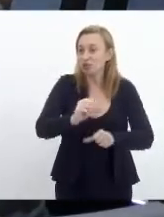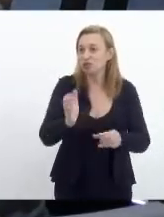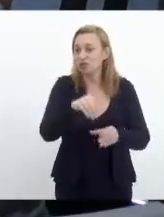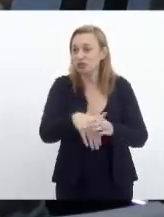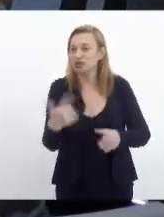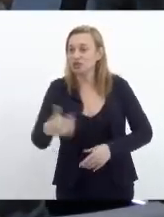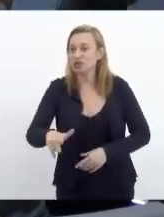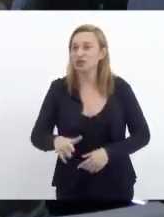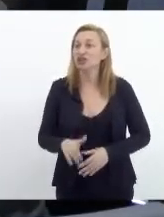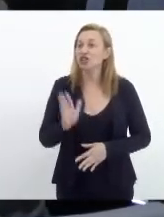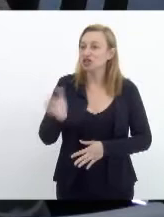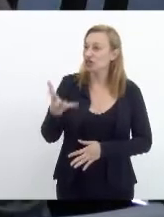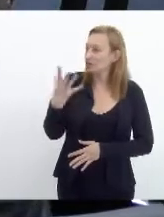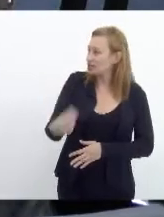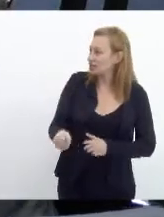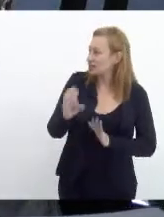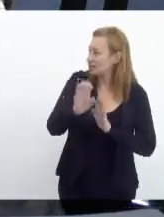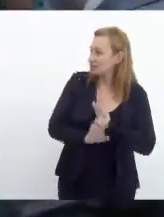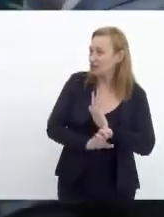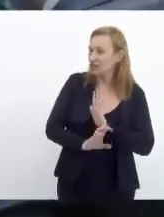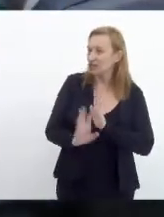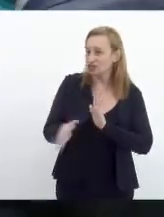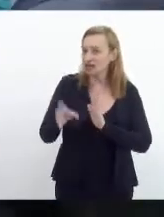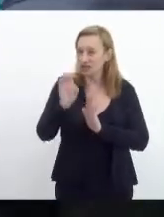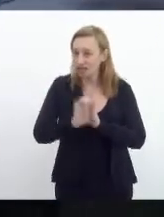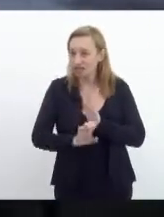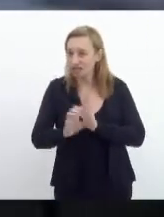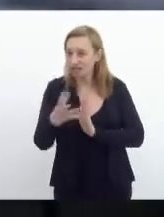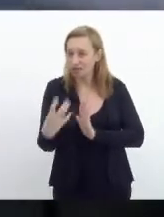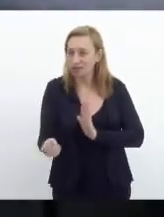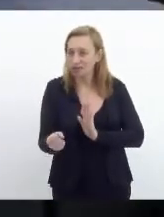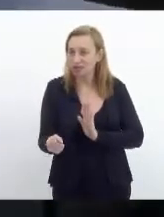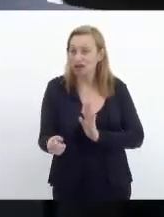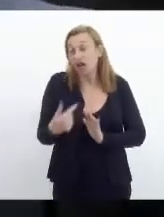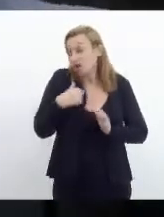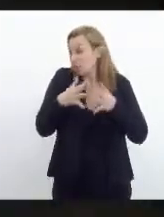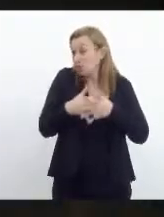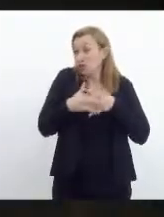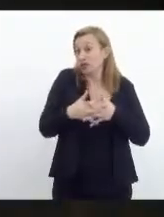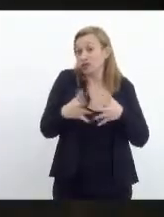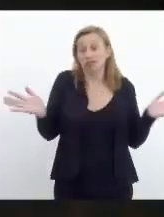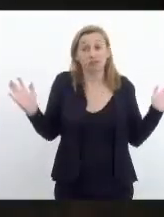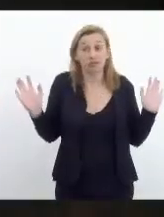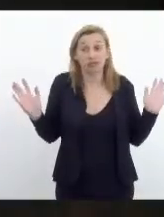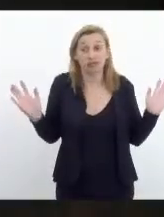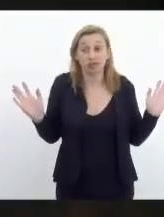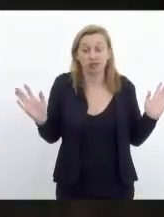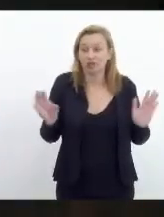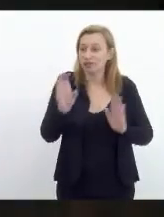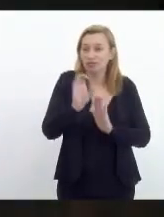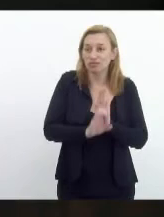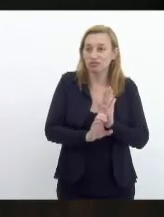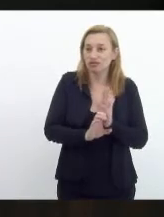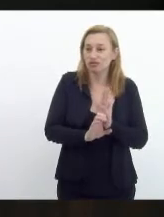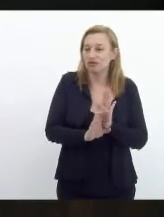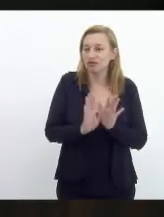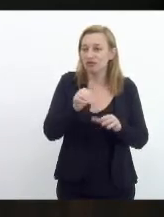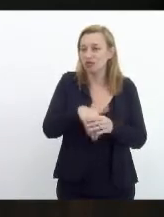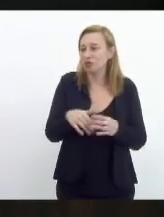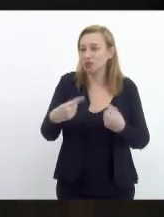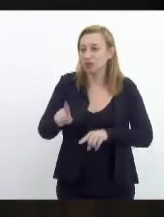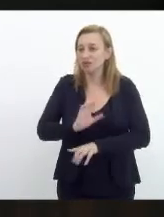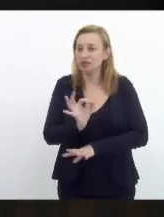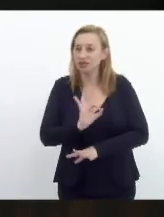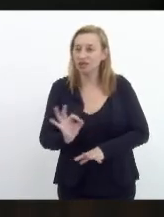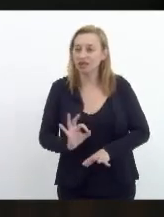Já foi acatada a emenda do líder? Já foi acatada a emenda do líder? Que eu estou confuso. Tá acatada. É esse, não tem voto divergente. Pela Comissão